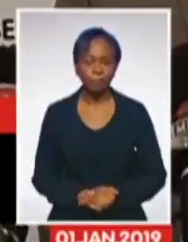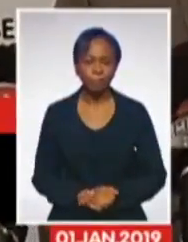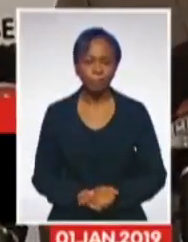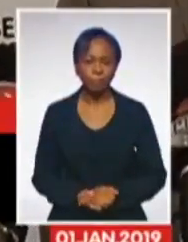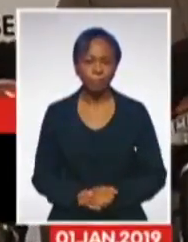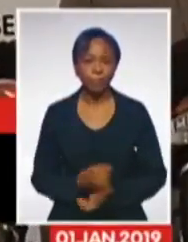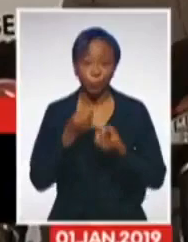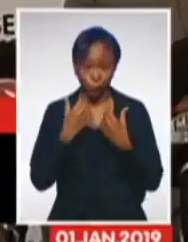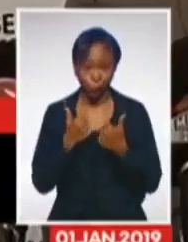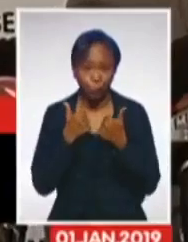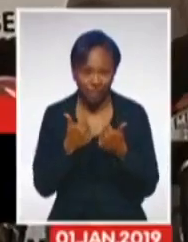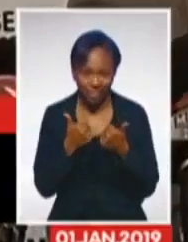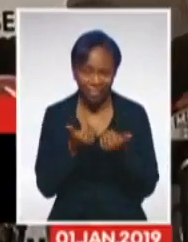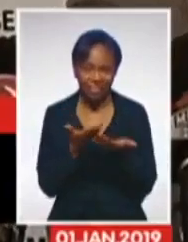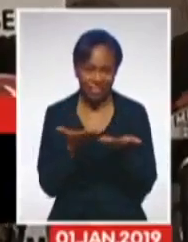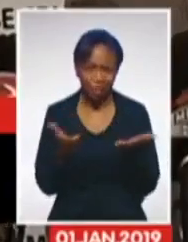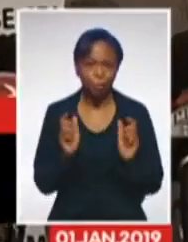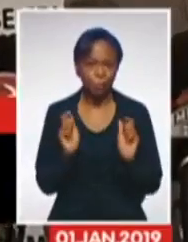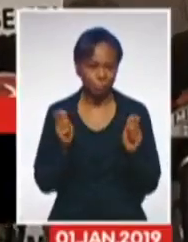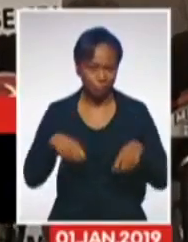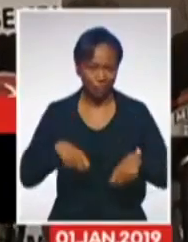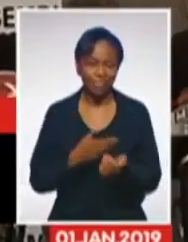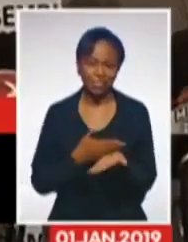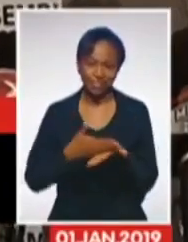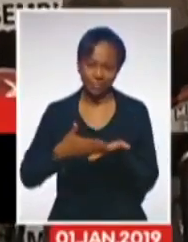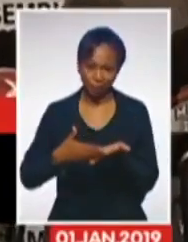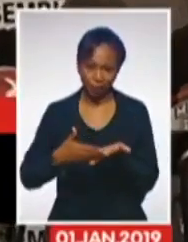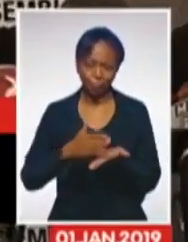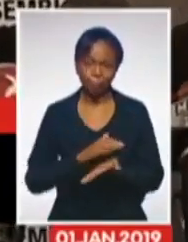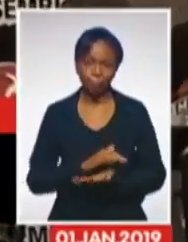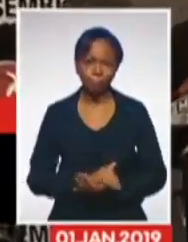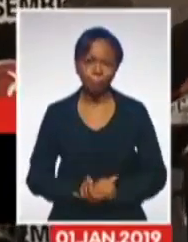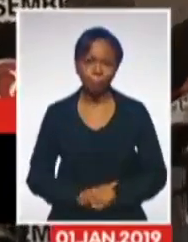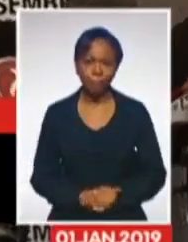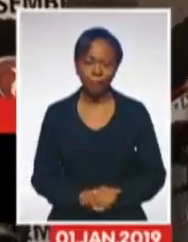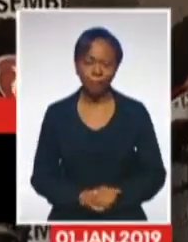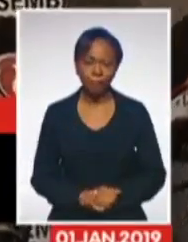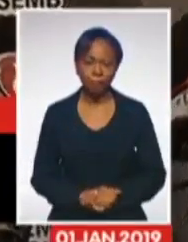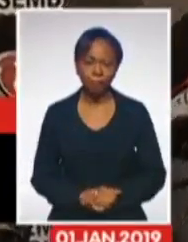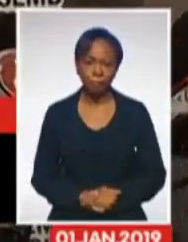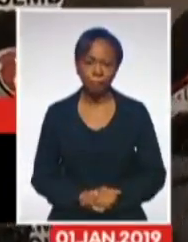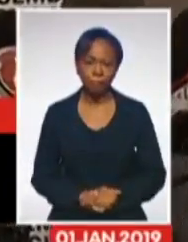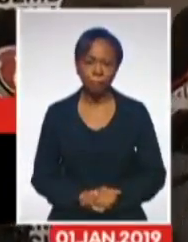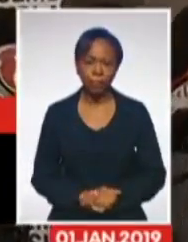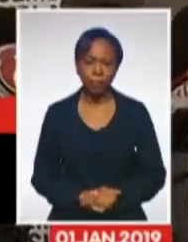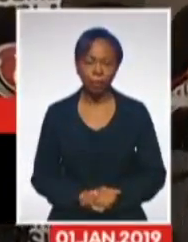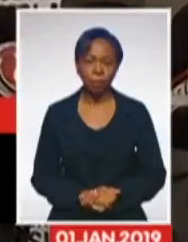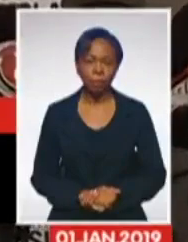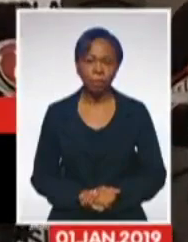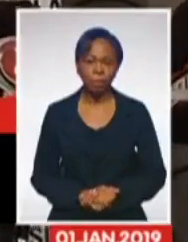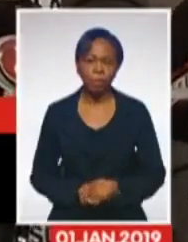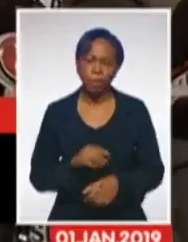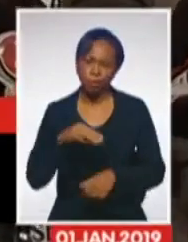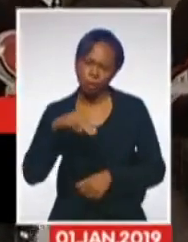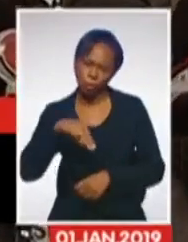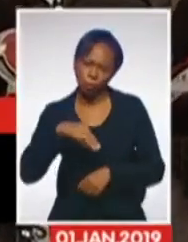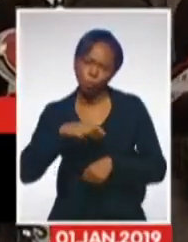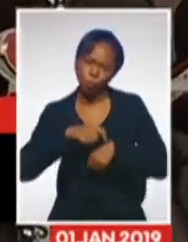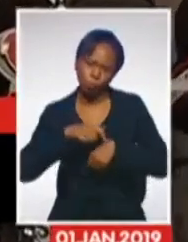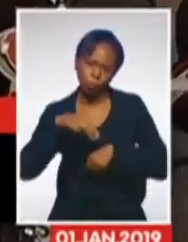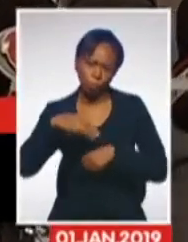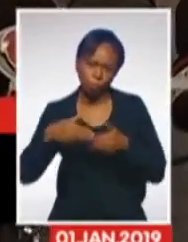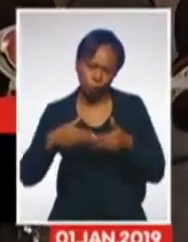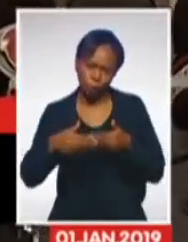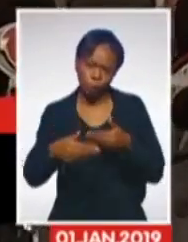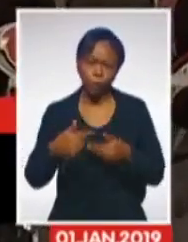Está tudo bem aí? Podemos começar? Oi. Bom, daqui a alguns minutos, eu e o meu